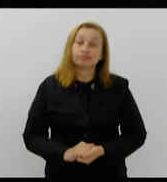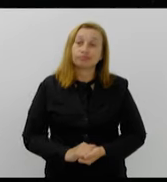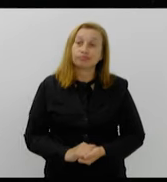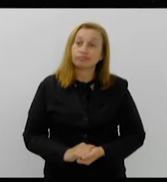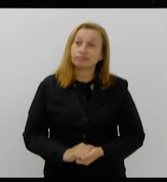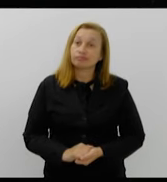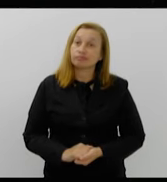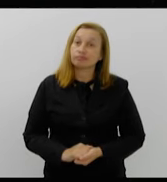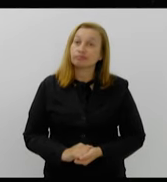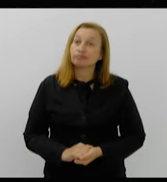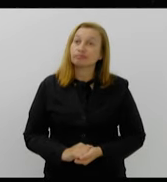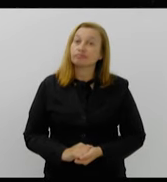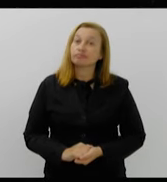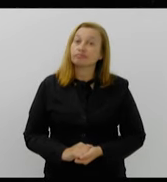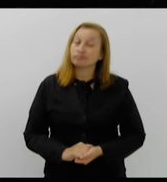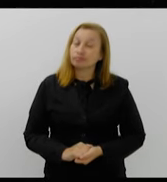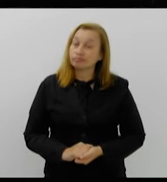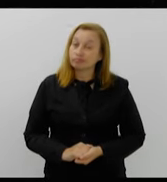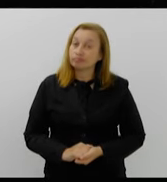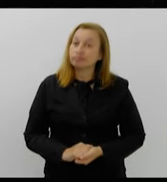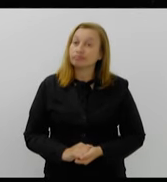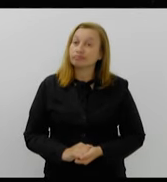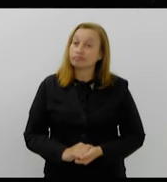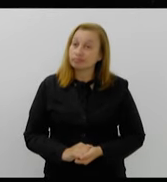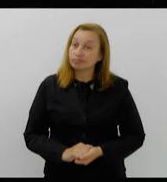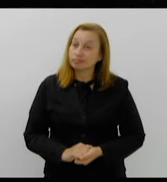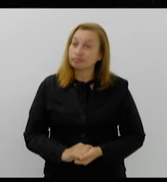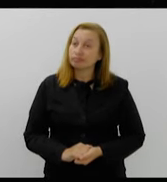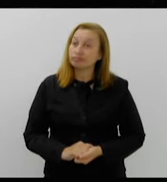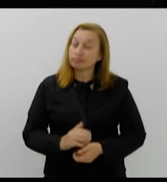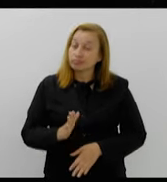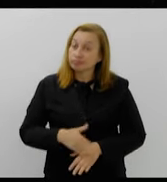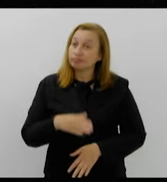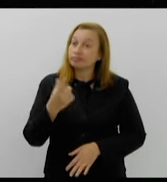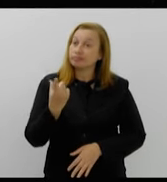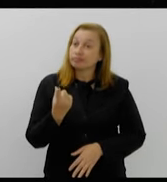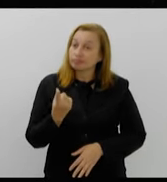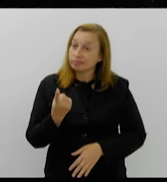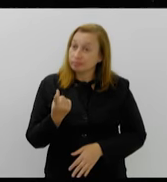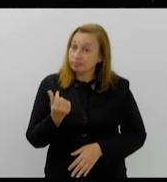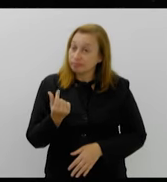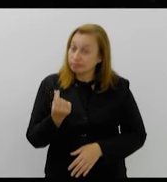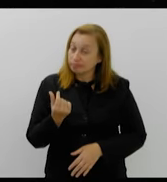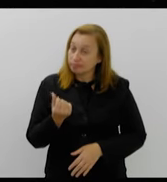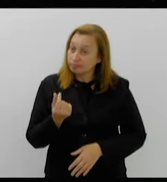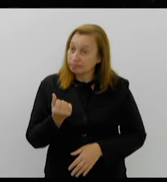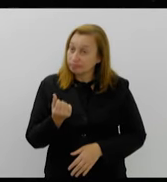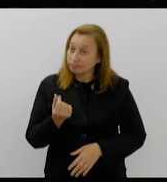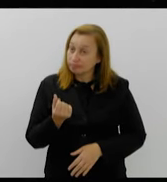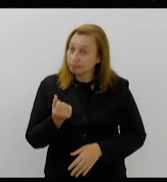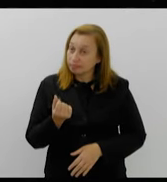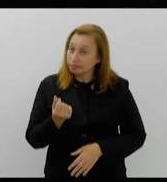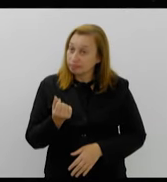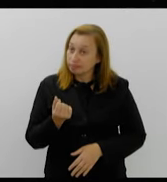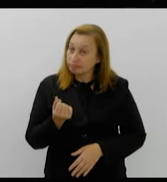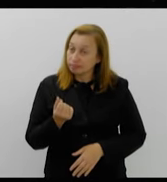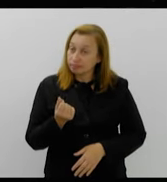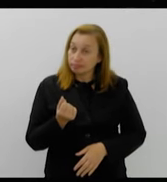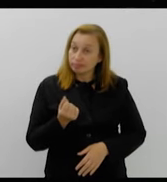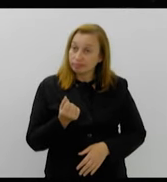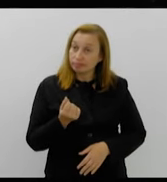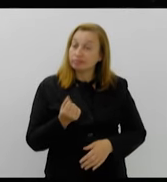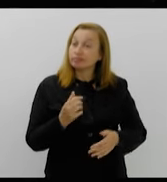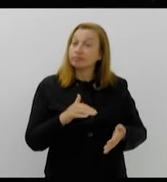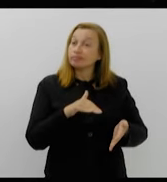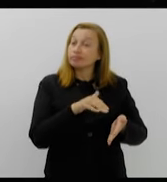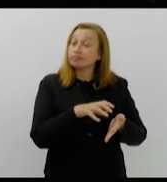ainda promoveu mais dinheiro restra de R participação